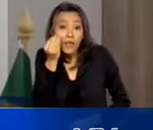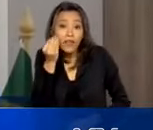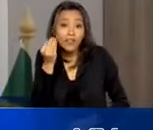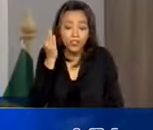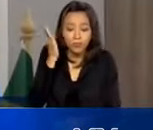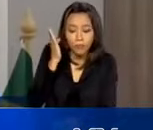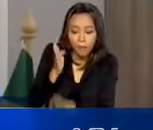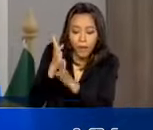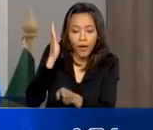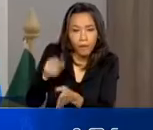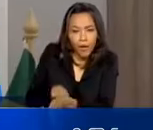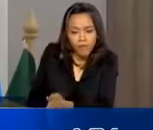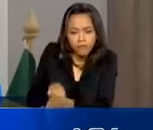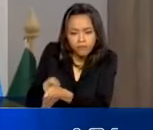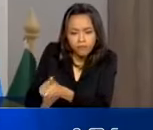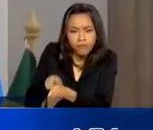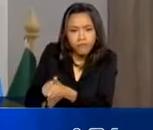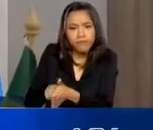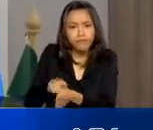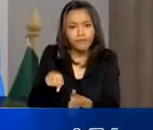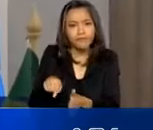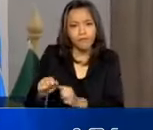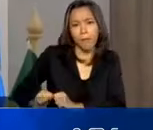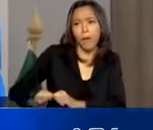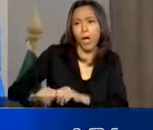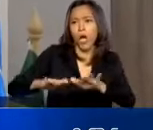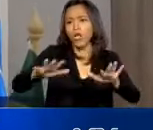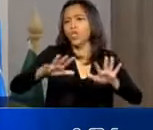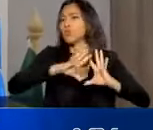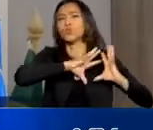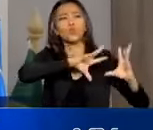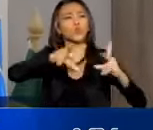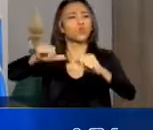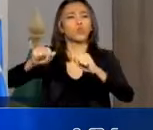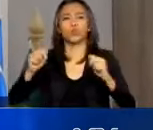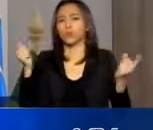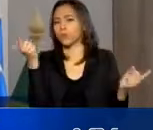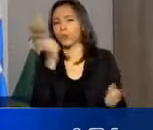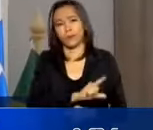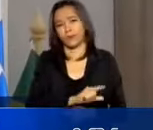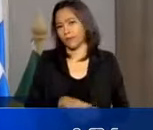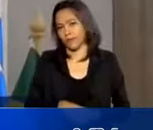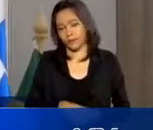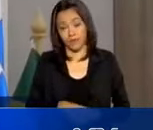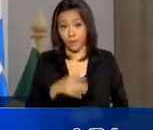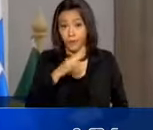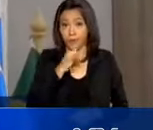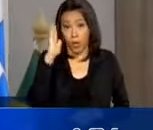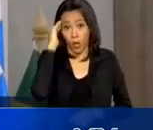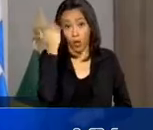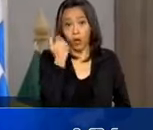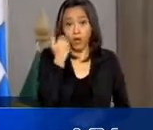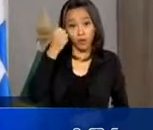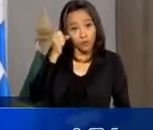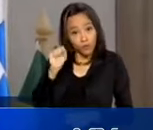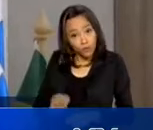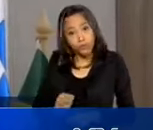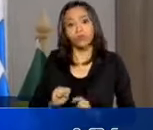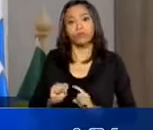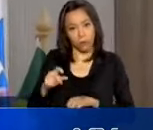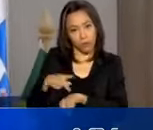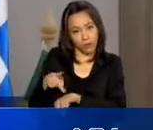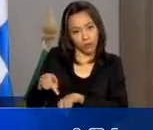cloroquina, se ele saiu do ministério por conta disso, porque não quis assinar o protocolo da cloroquina, se ele foi